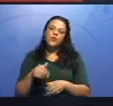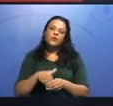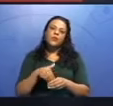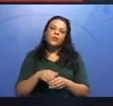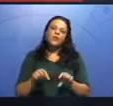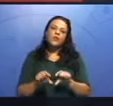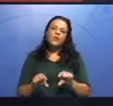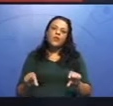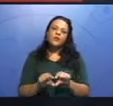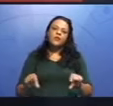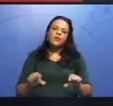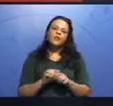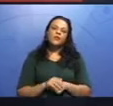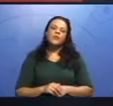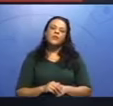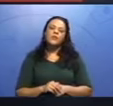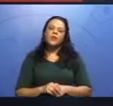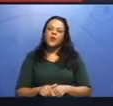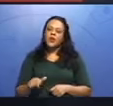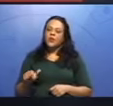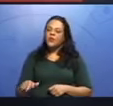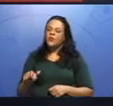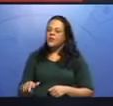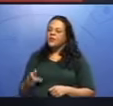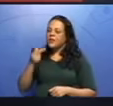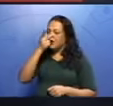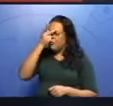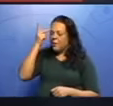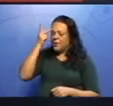coordenada. Você é um sujeito de sorte,